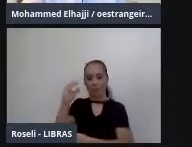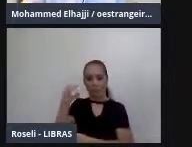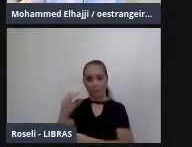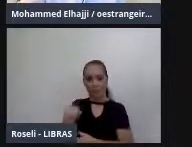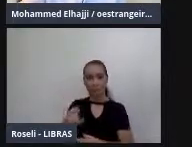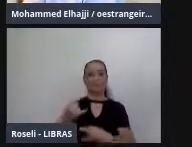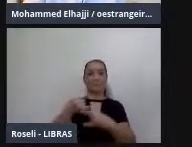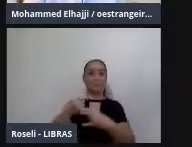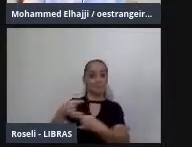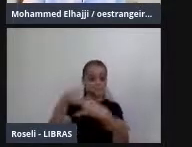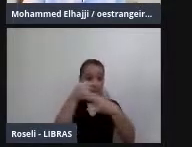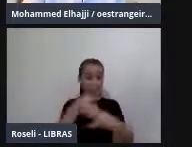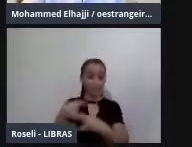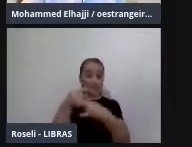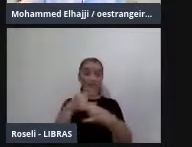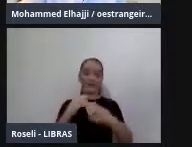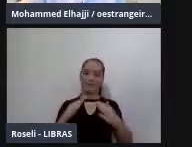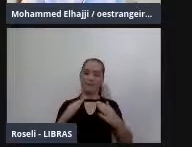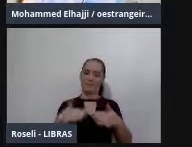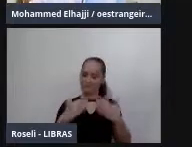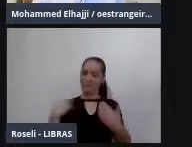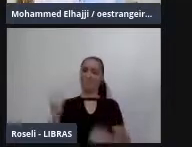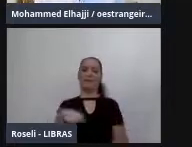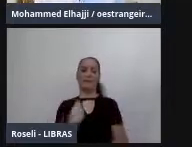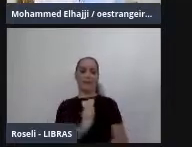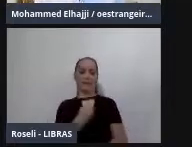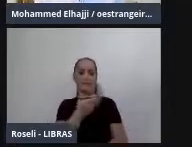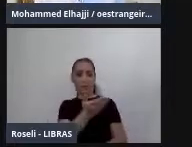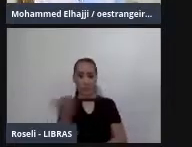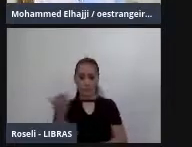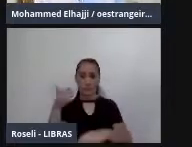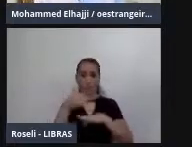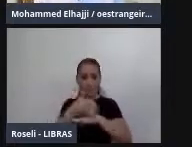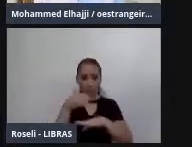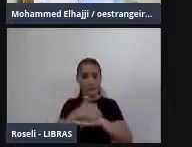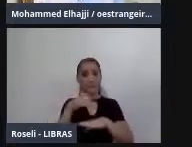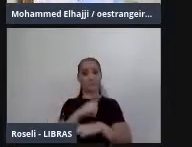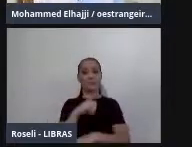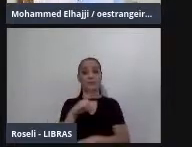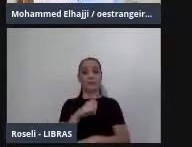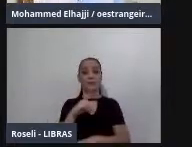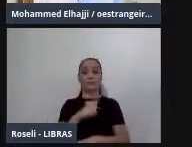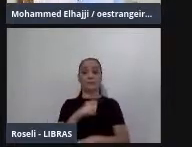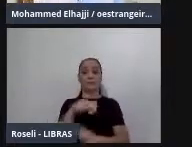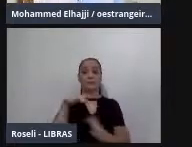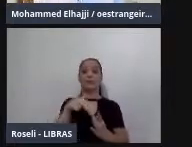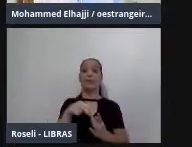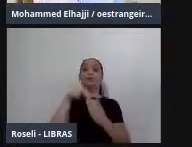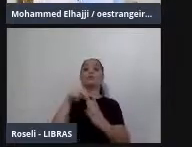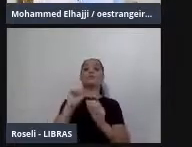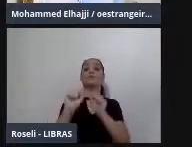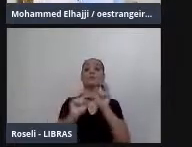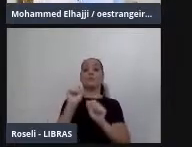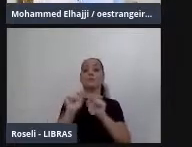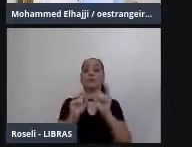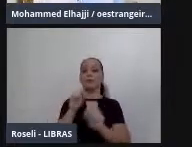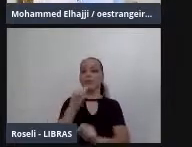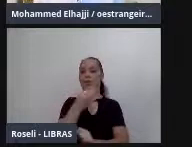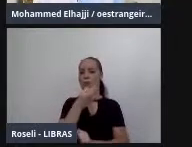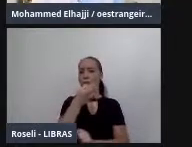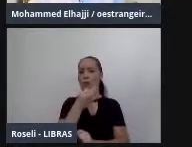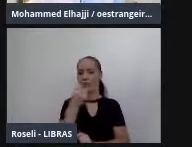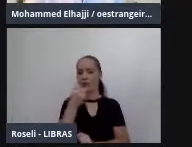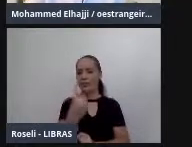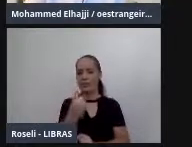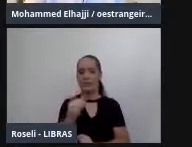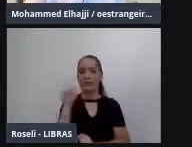live, nos alegra muito ver essa participação, e eu gostaria de destacar um comentário que foi colocado pela